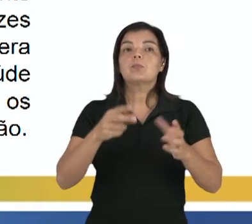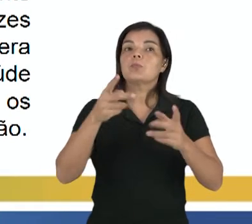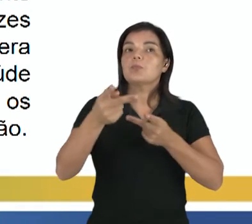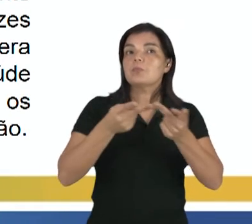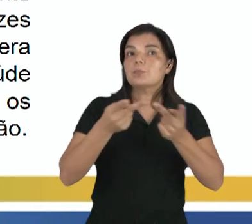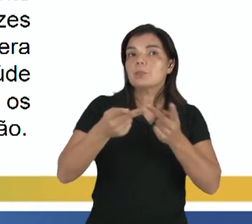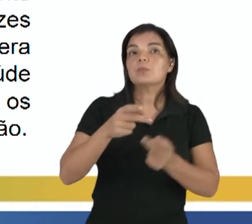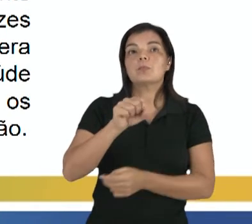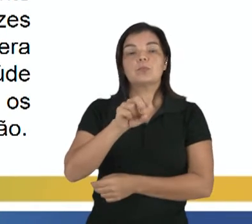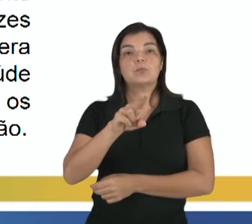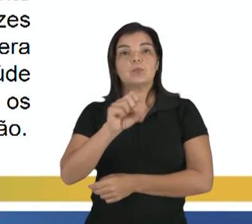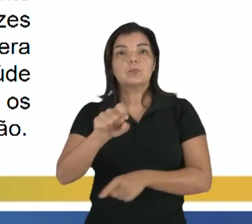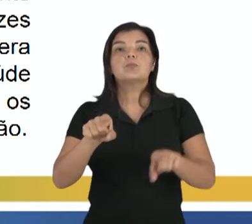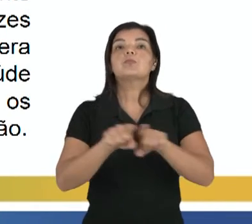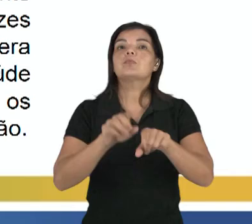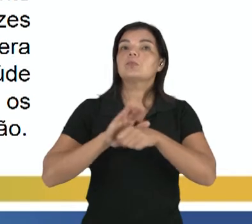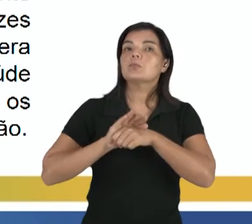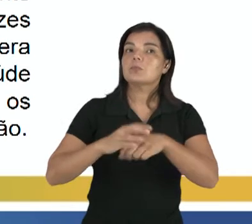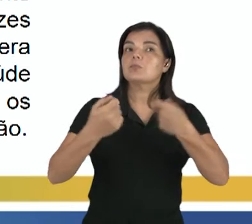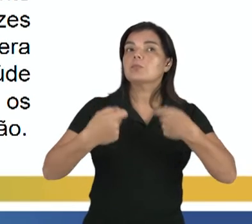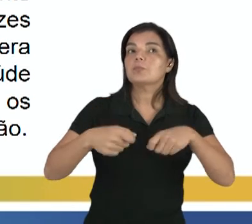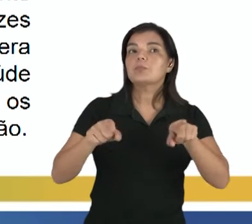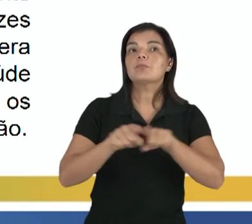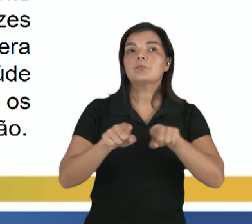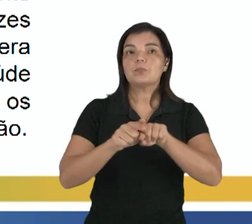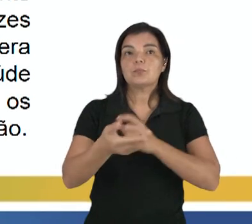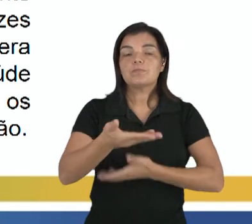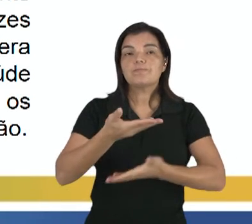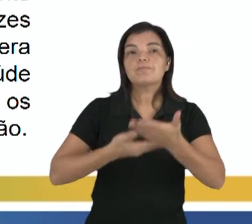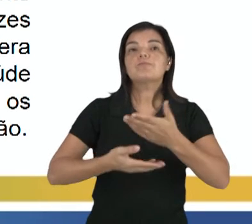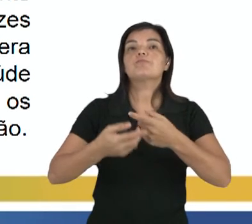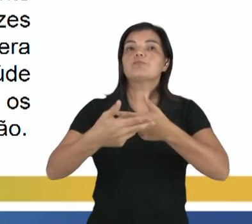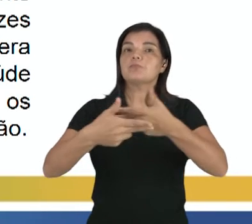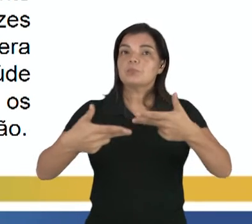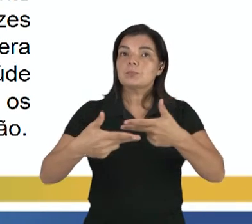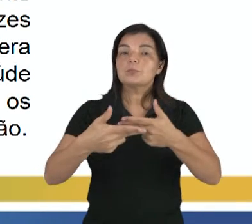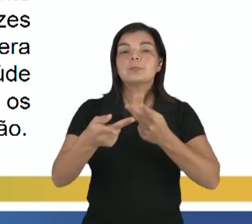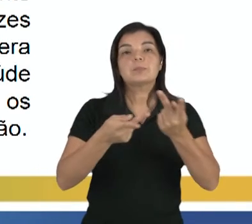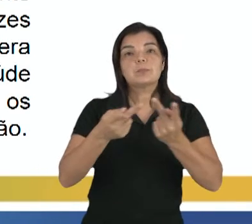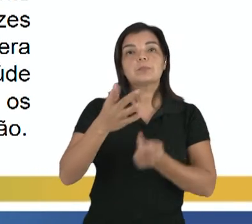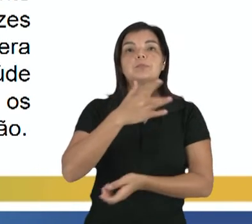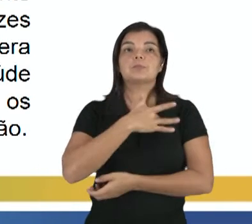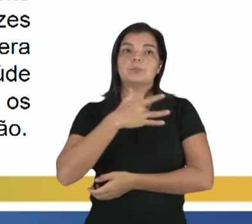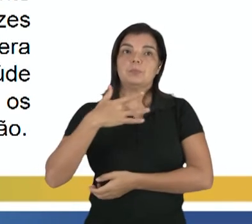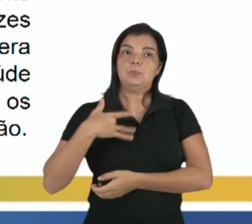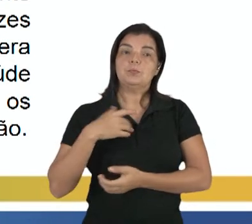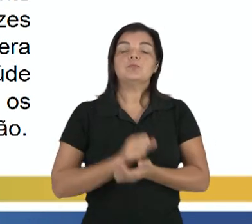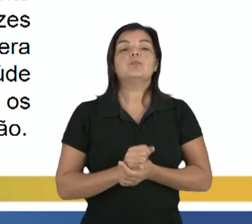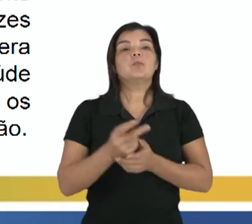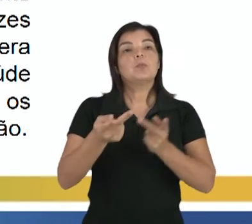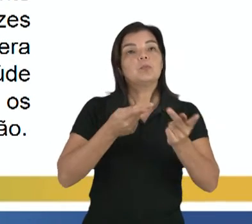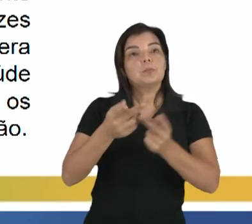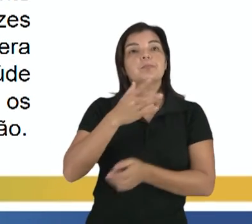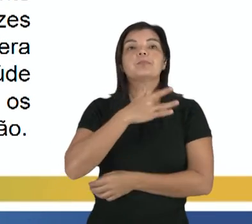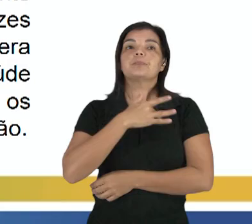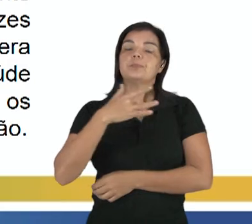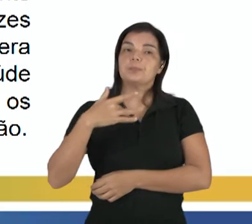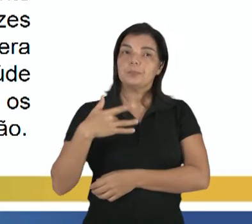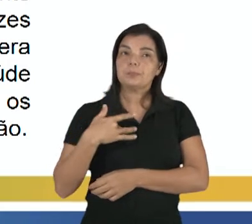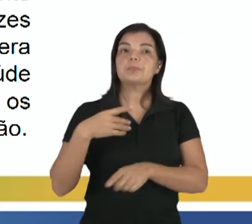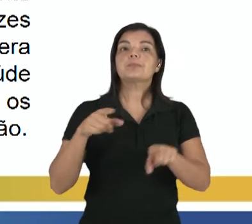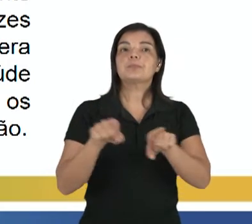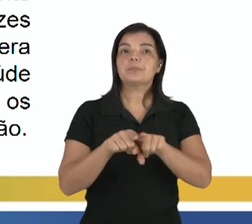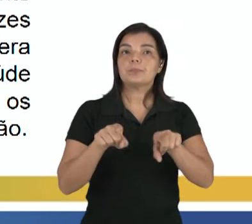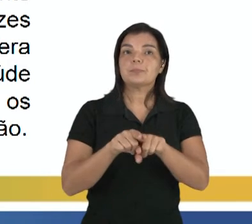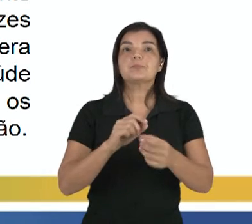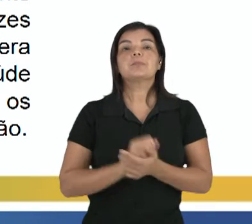do SUS e reitera a necessidade de compatibilização entre os instrumentos de planejamento da saúde, né, e os